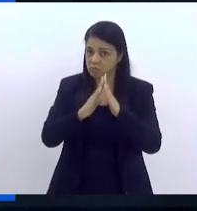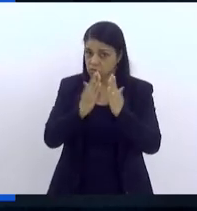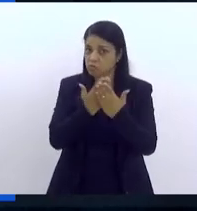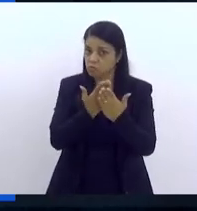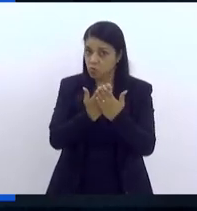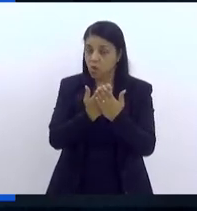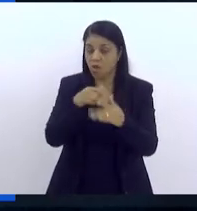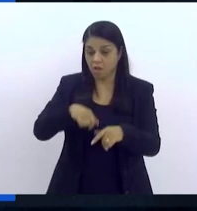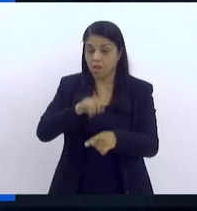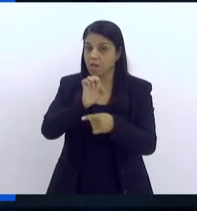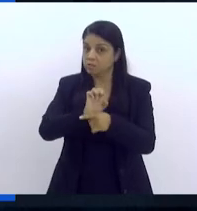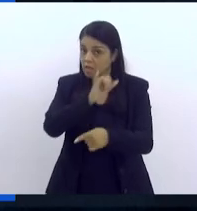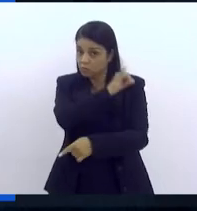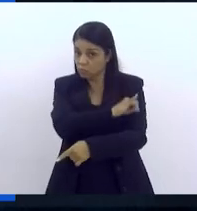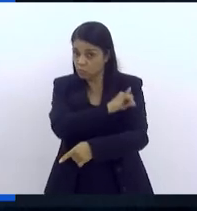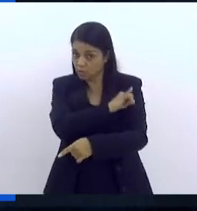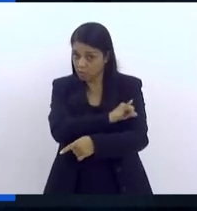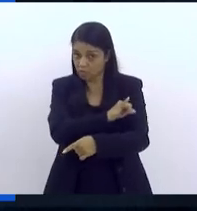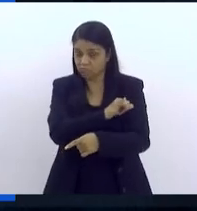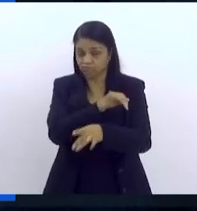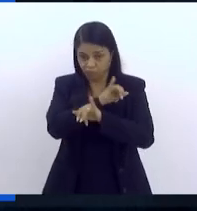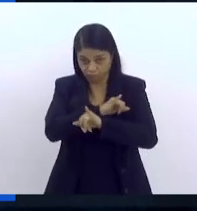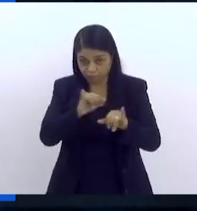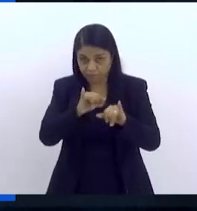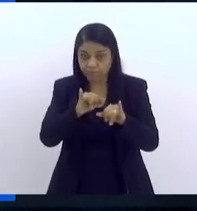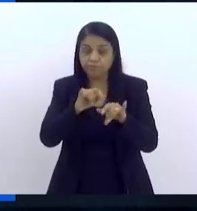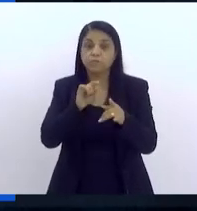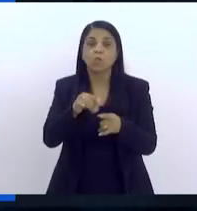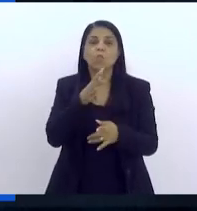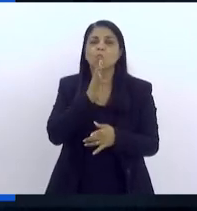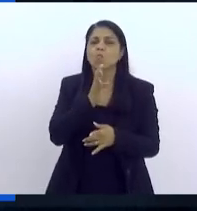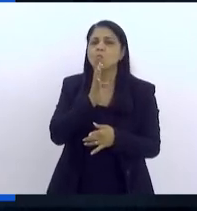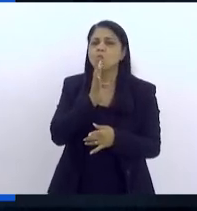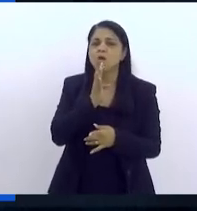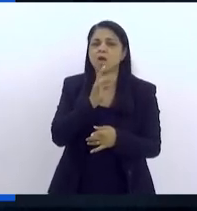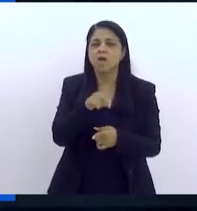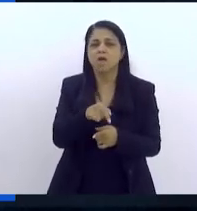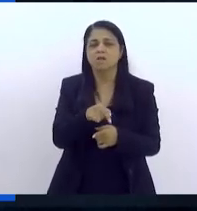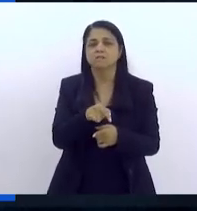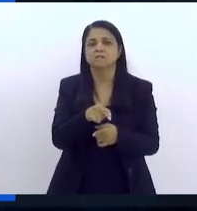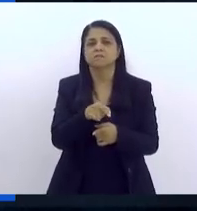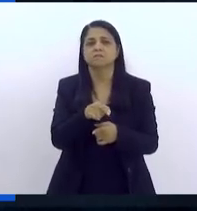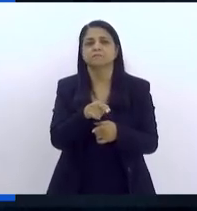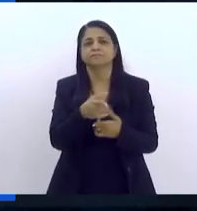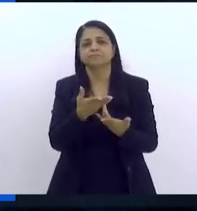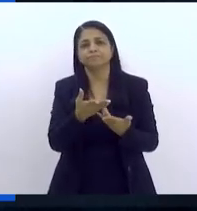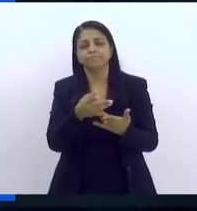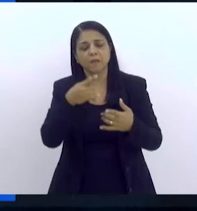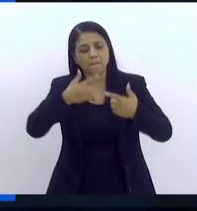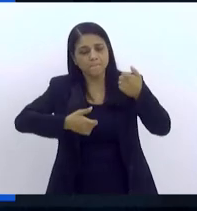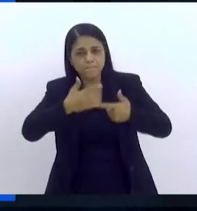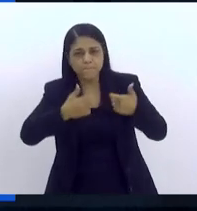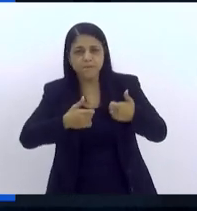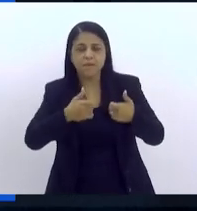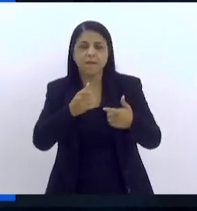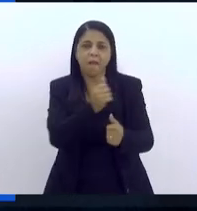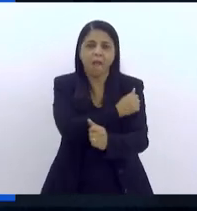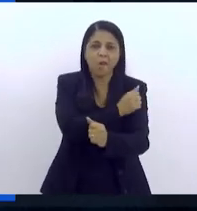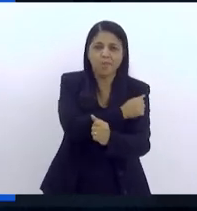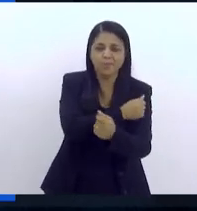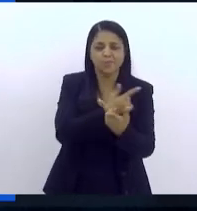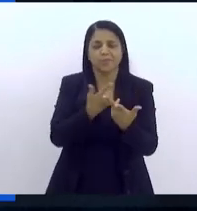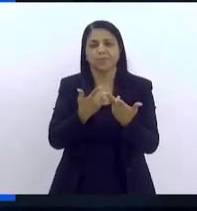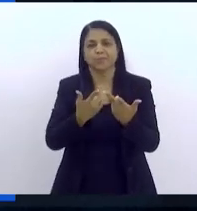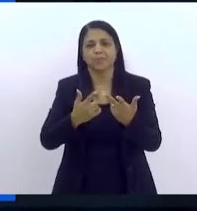da realidade do Rio de Janeiro tá conhece muito bem né que tem a ver com a briga entre estudantes que tem a ver com